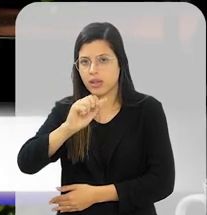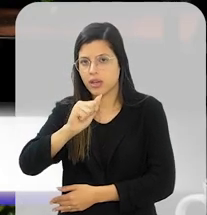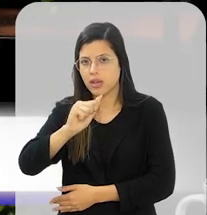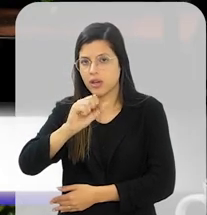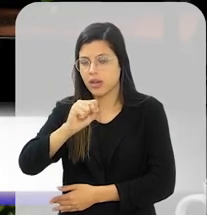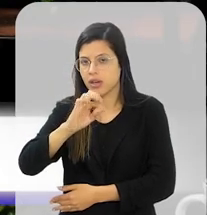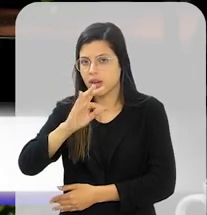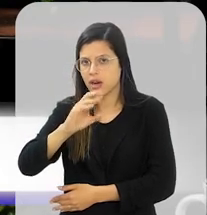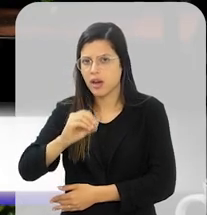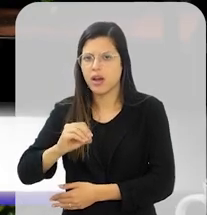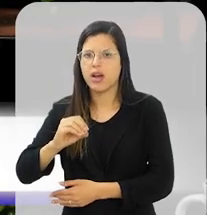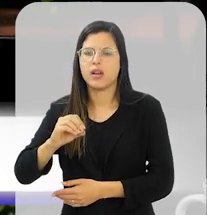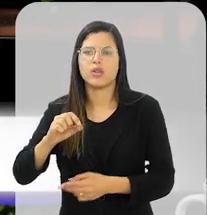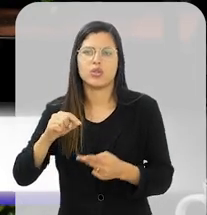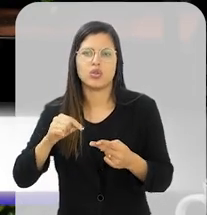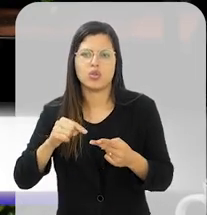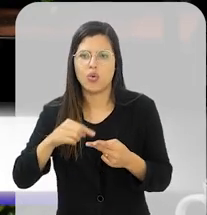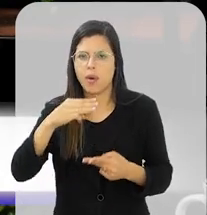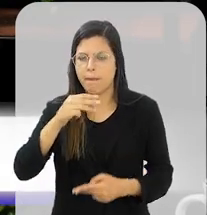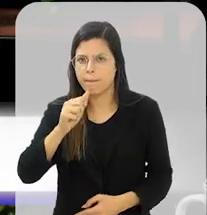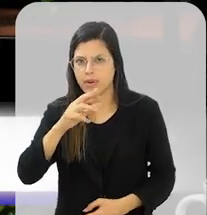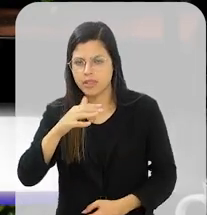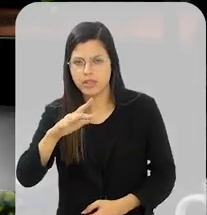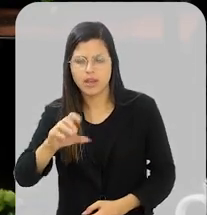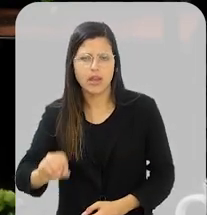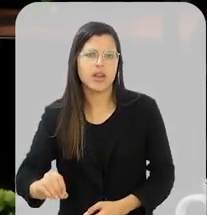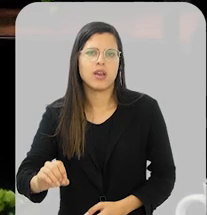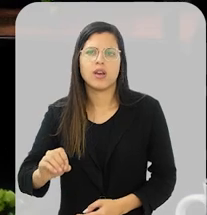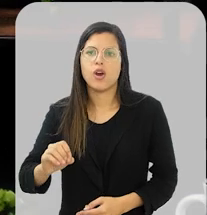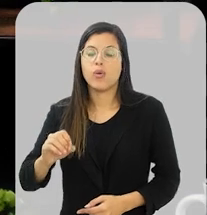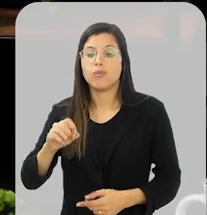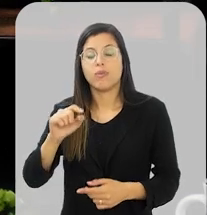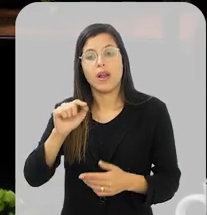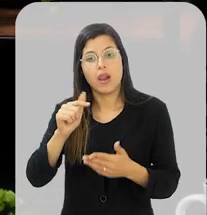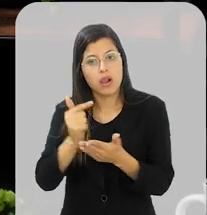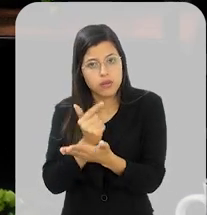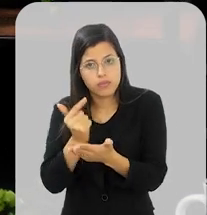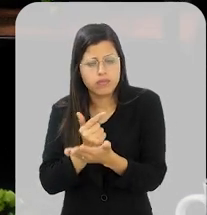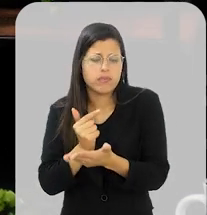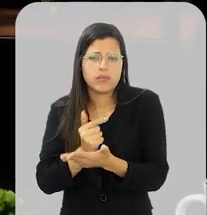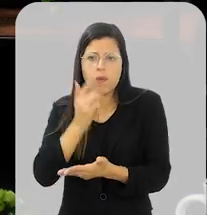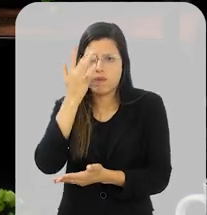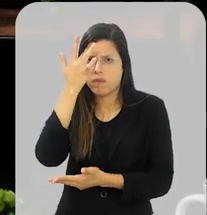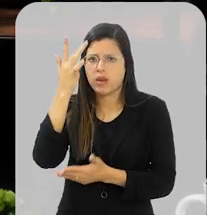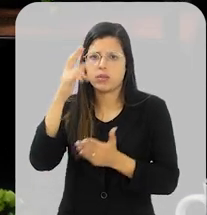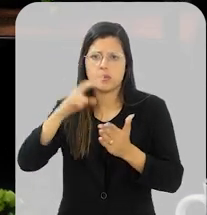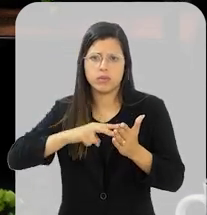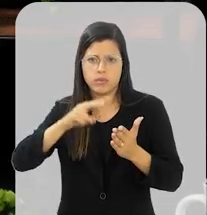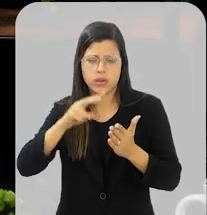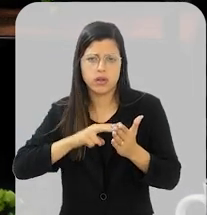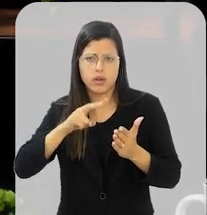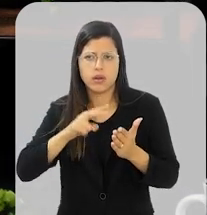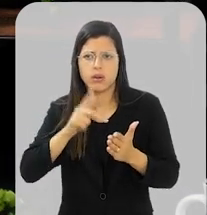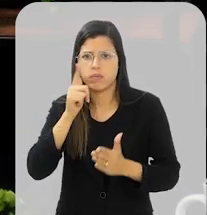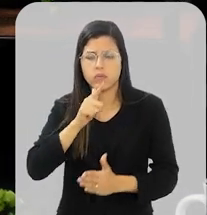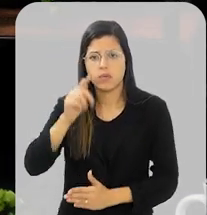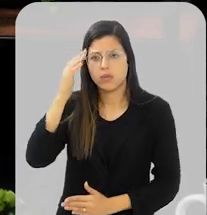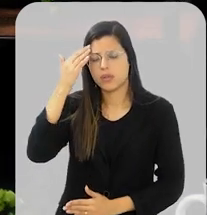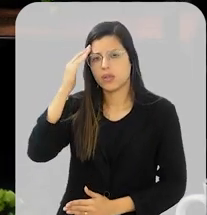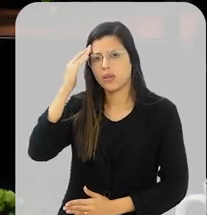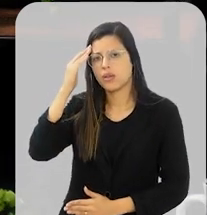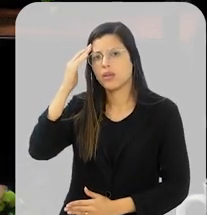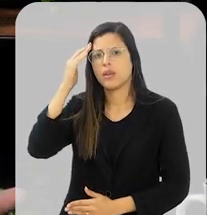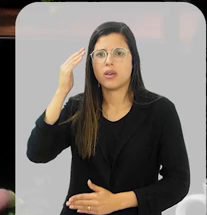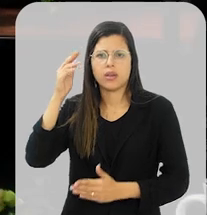Marcelo de Castro, Zíbia Gasparetto. Né? São livros de fácil leitura, né? Que bom entendimento